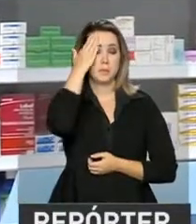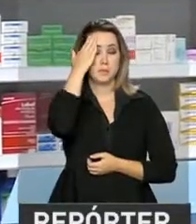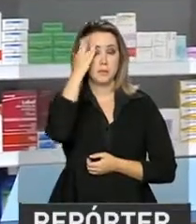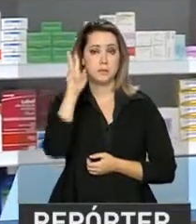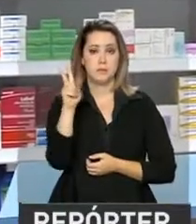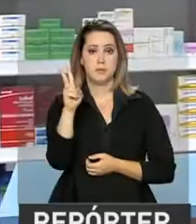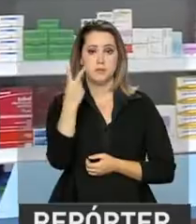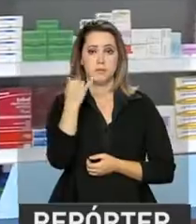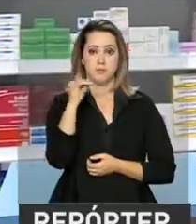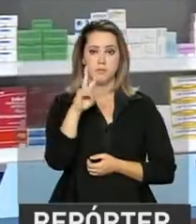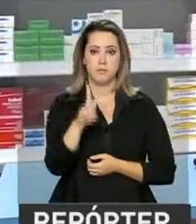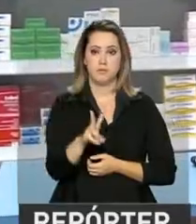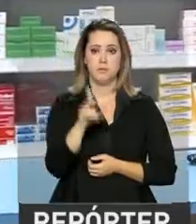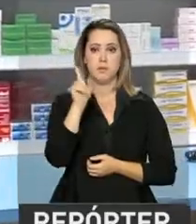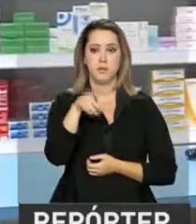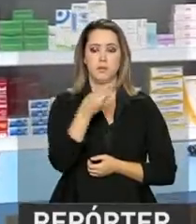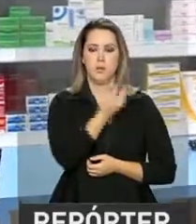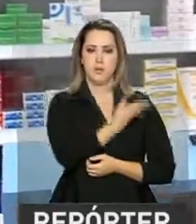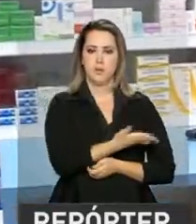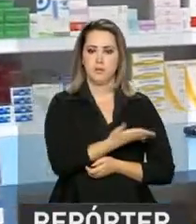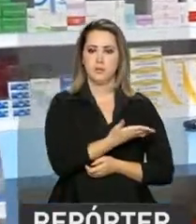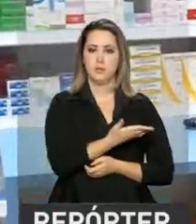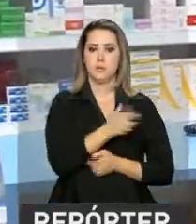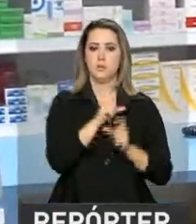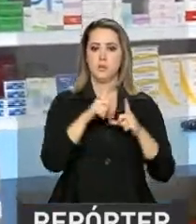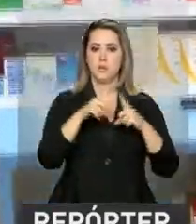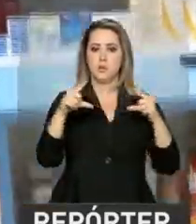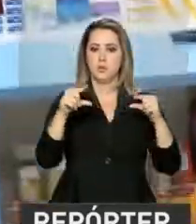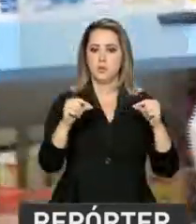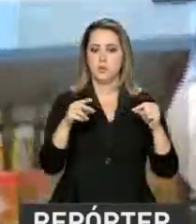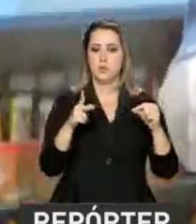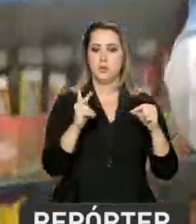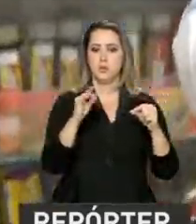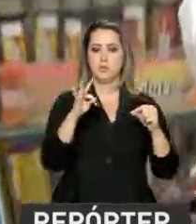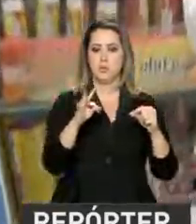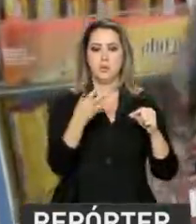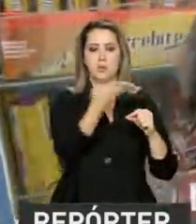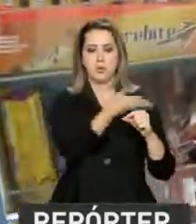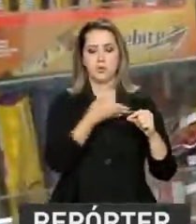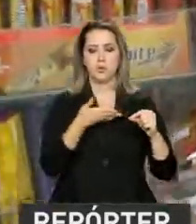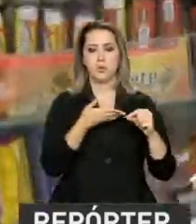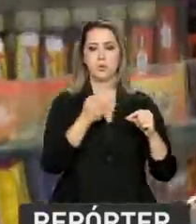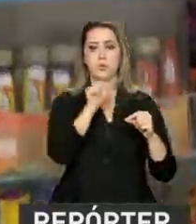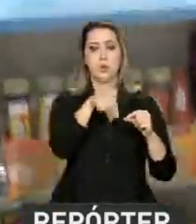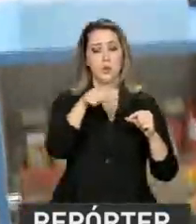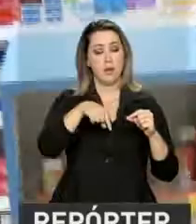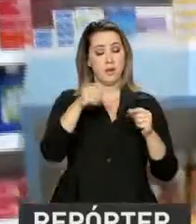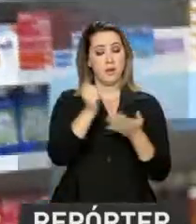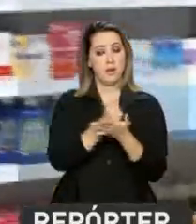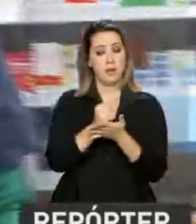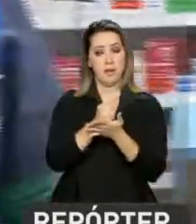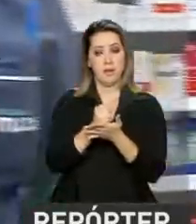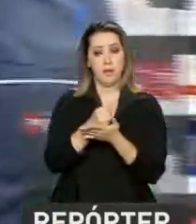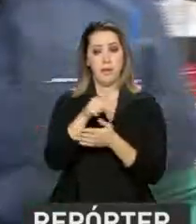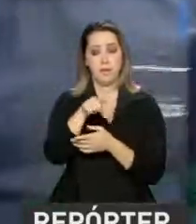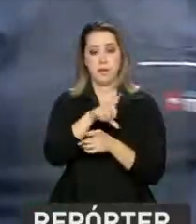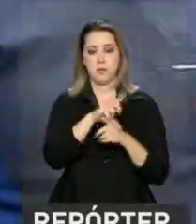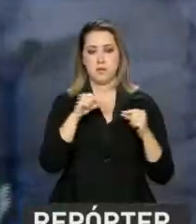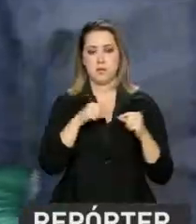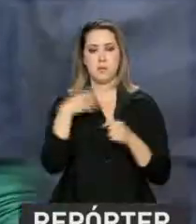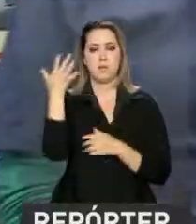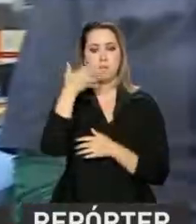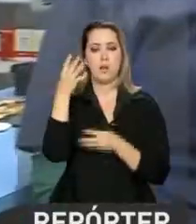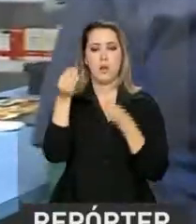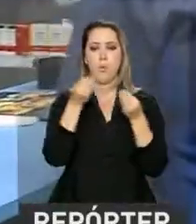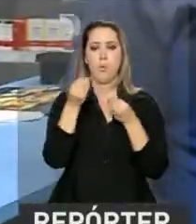hiv é esse aqui é um kit que vem uma taxinha como essa a diferente aqui da farmácia vânia vai explicar